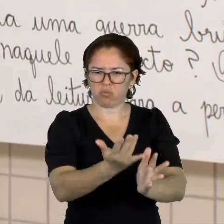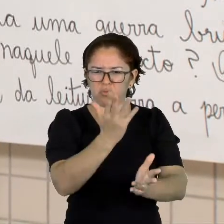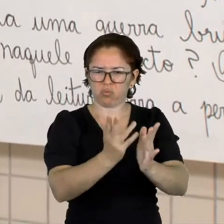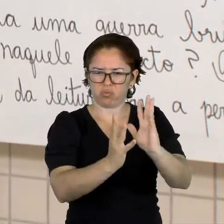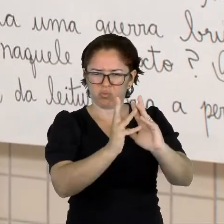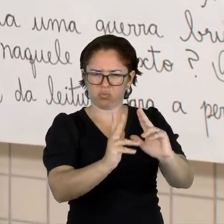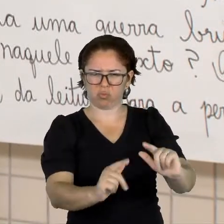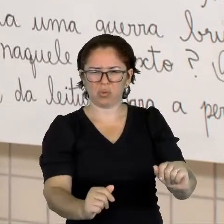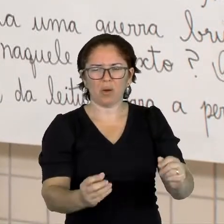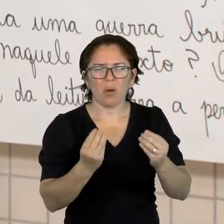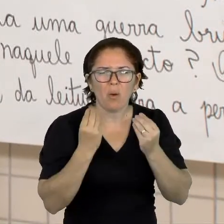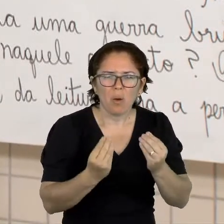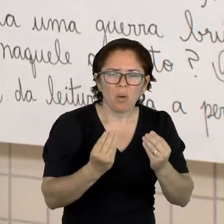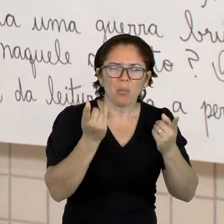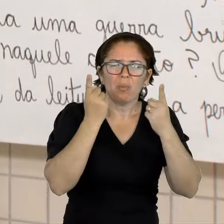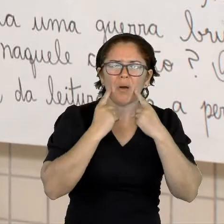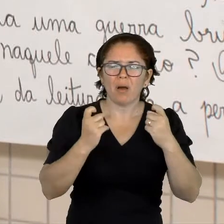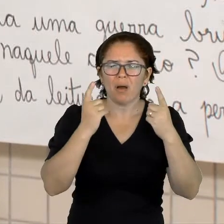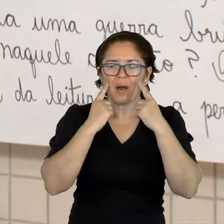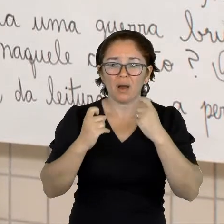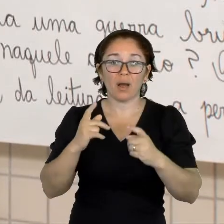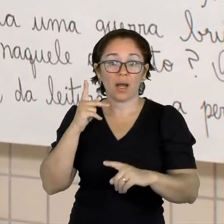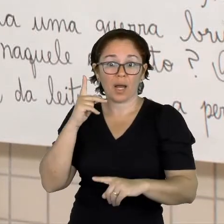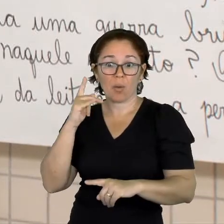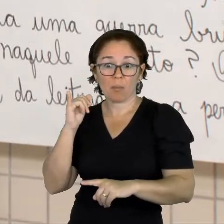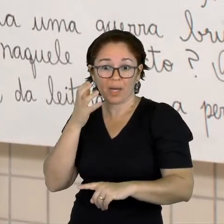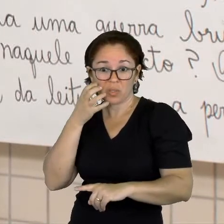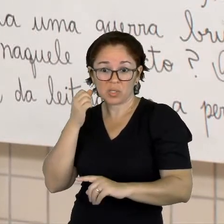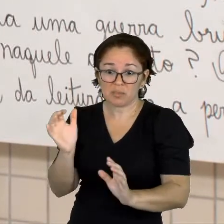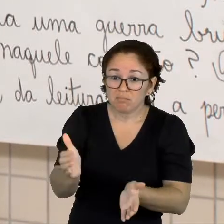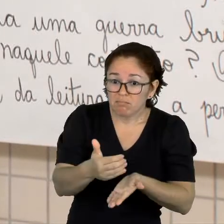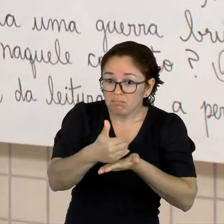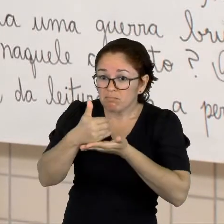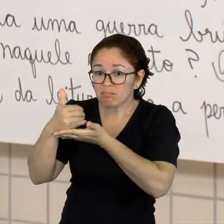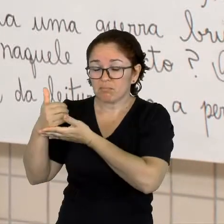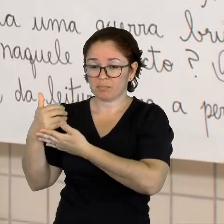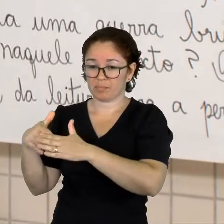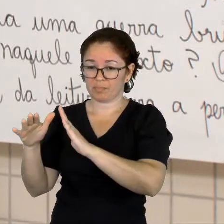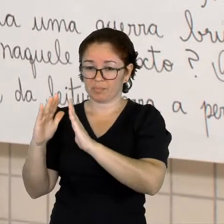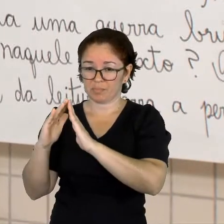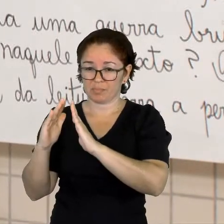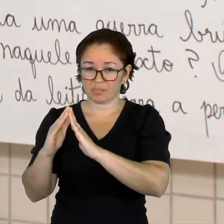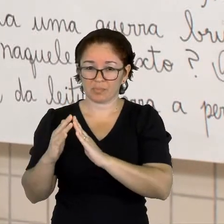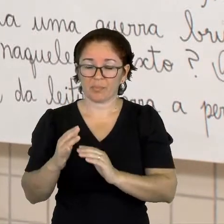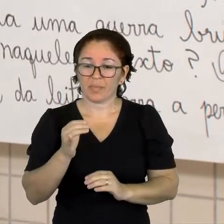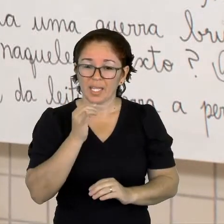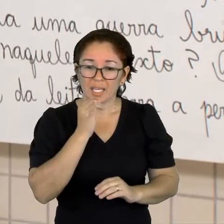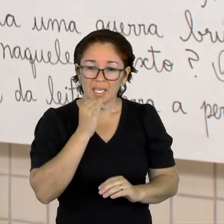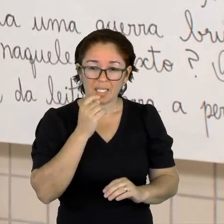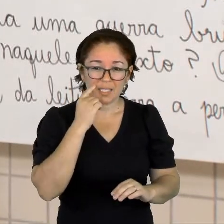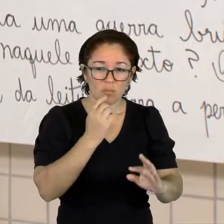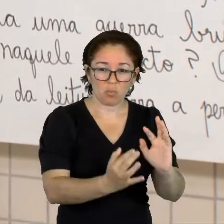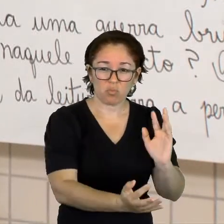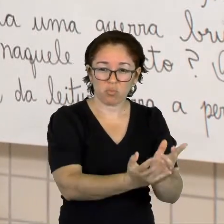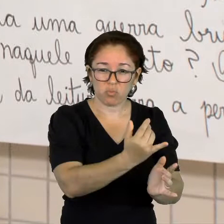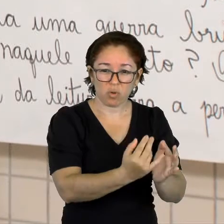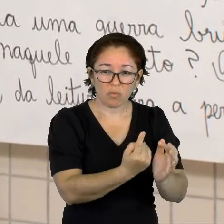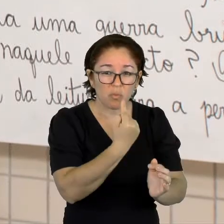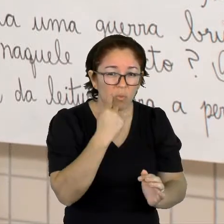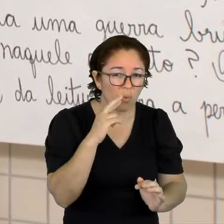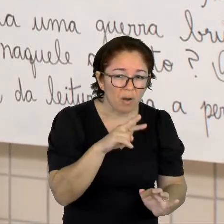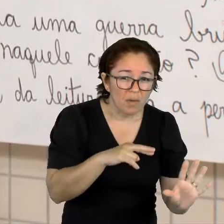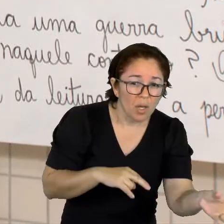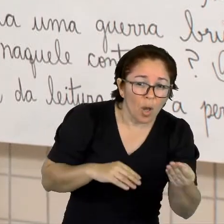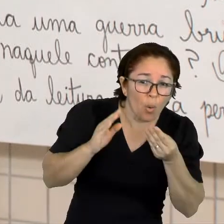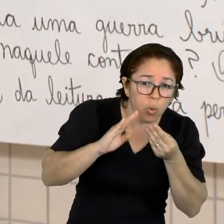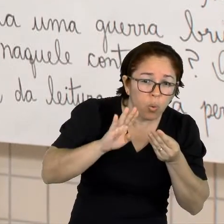ela para casa. Nesse dia que ela viu essa queima, né, desses livros, ela pegou um livro ainda pegando fogo, pegou ele, apagou,